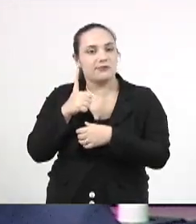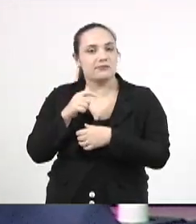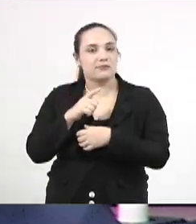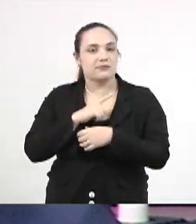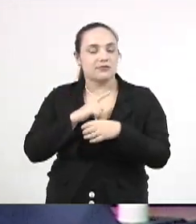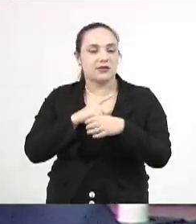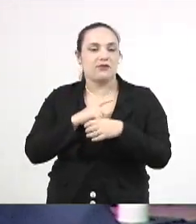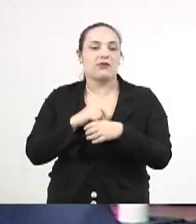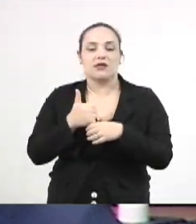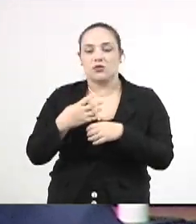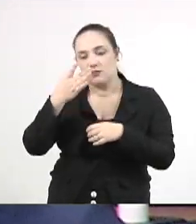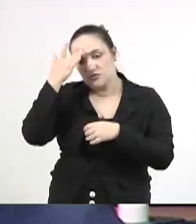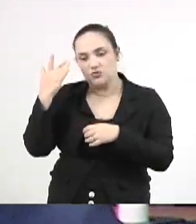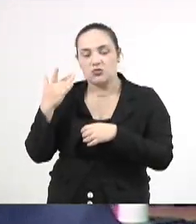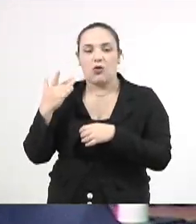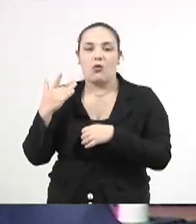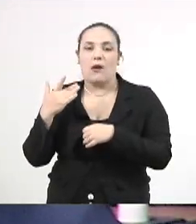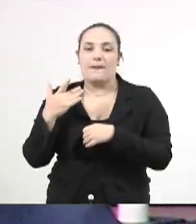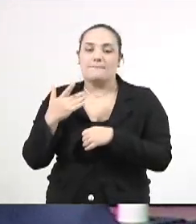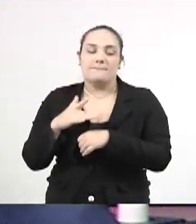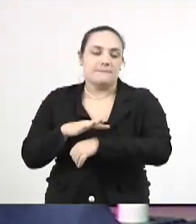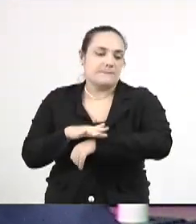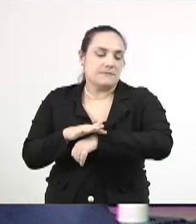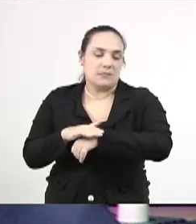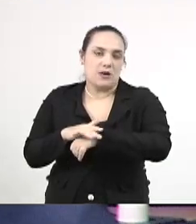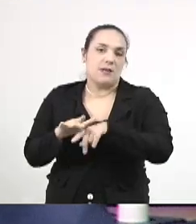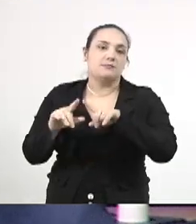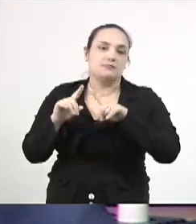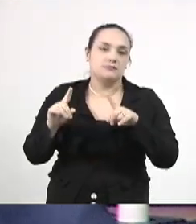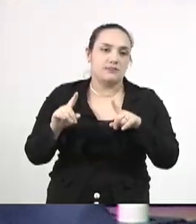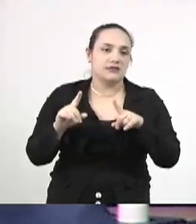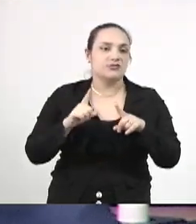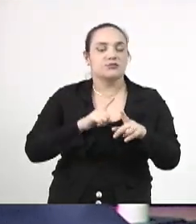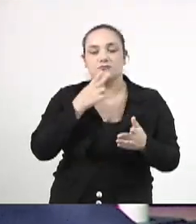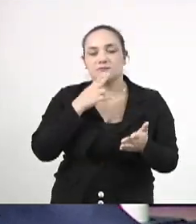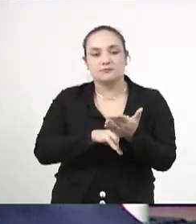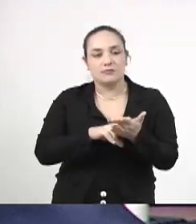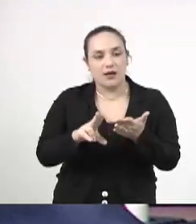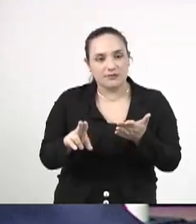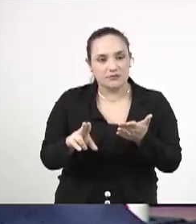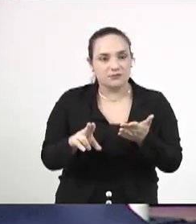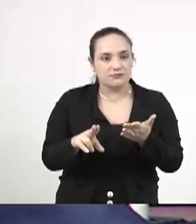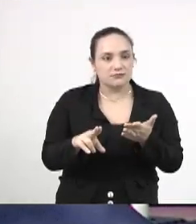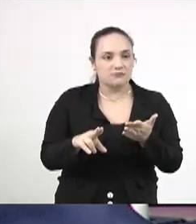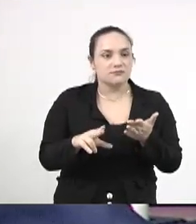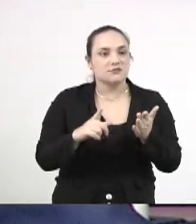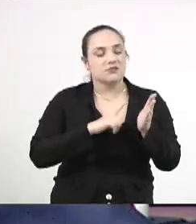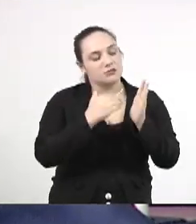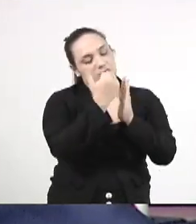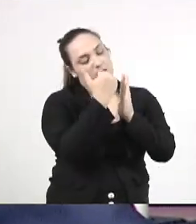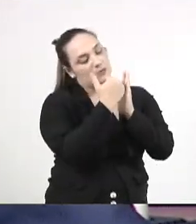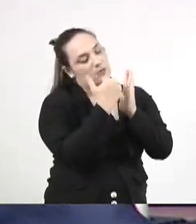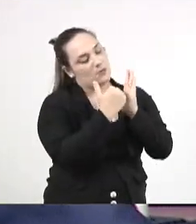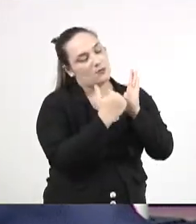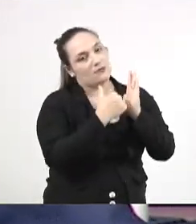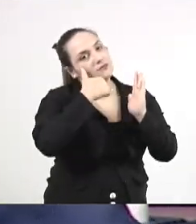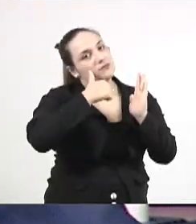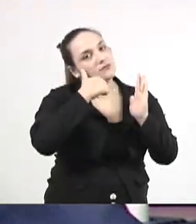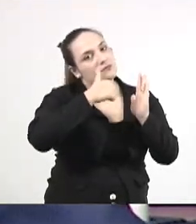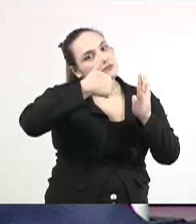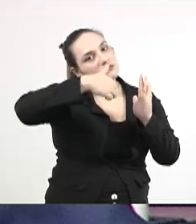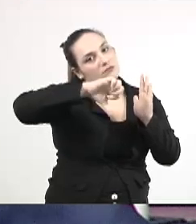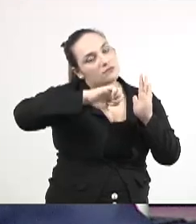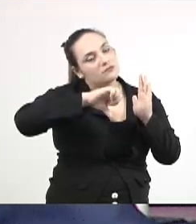10 mulheres. Com ele foi encontrada uma carta que continha uma lista com o nome de 19